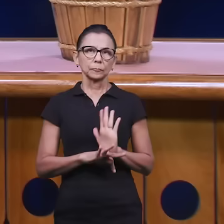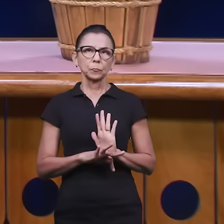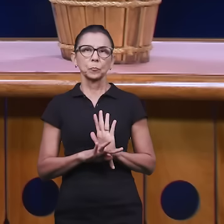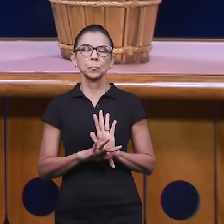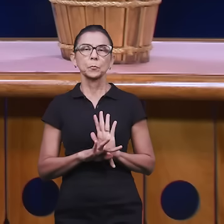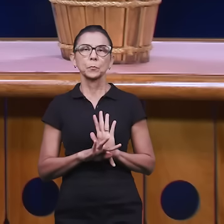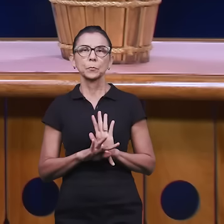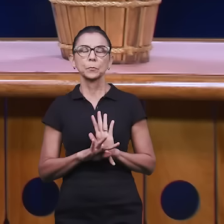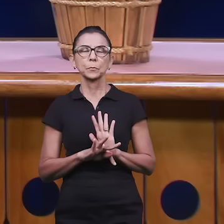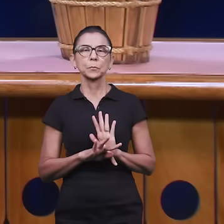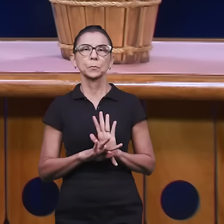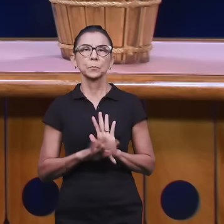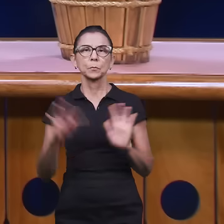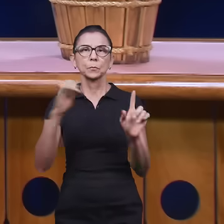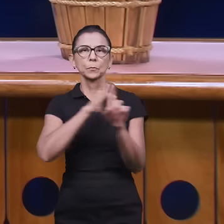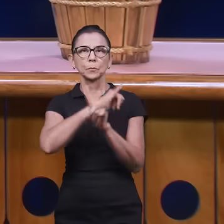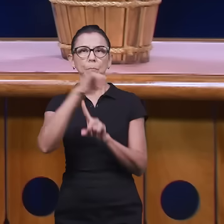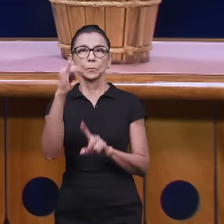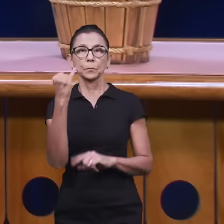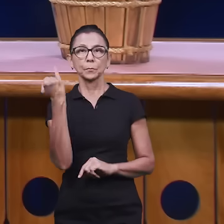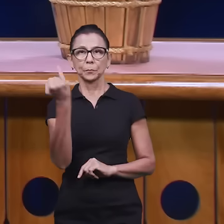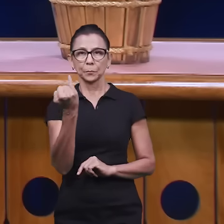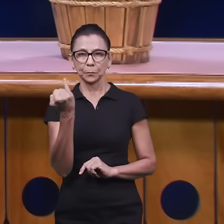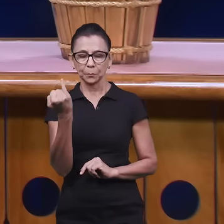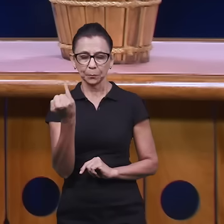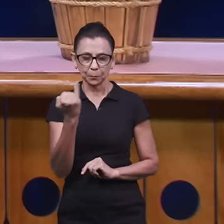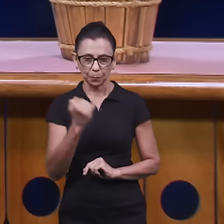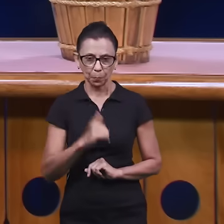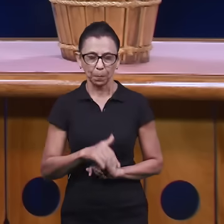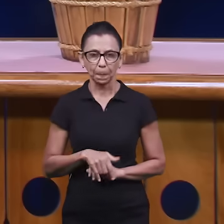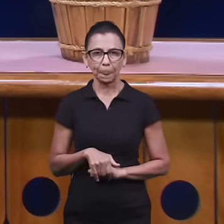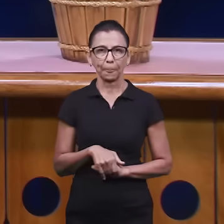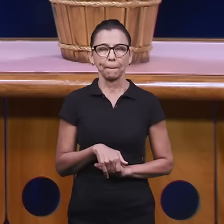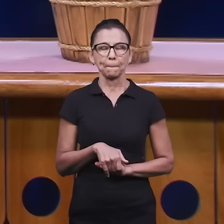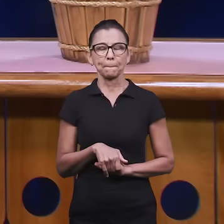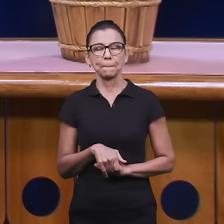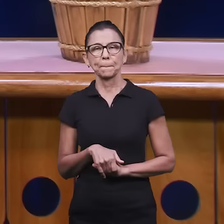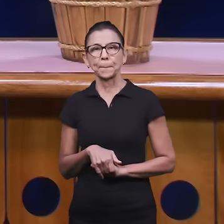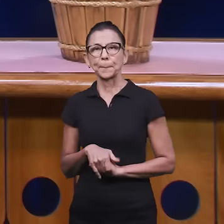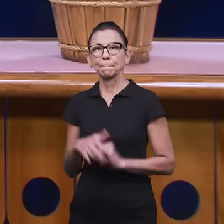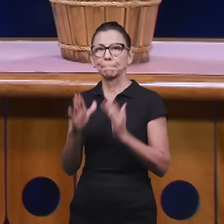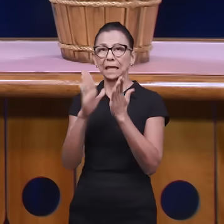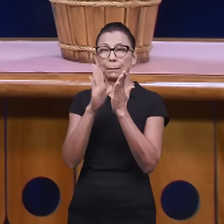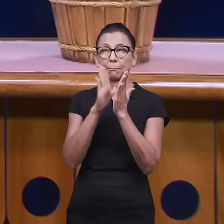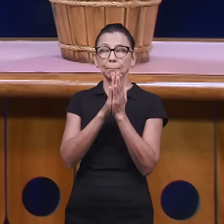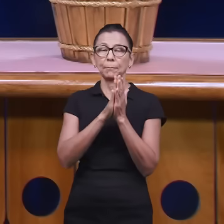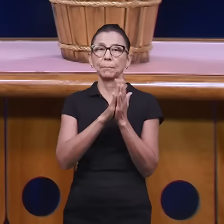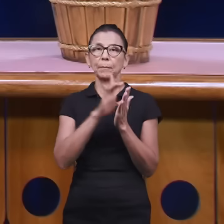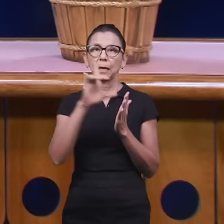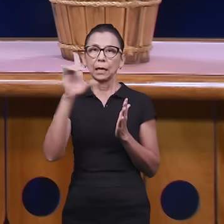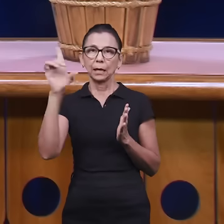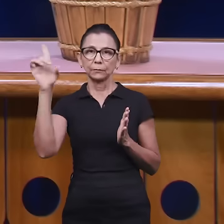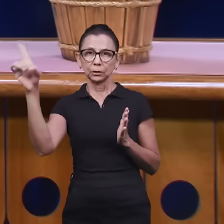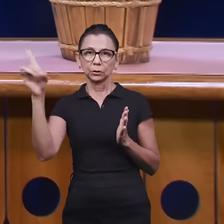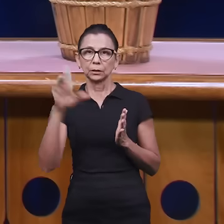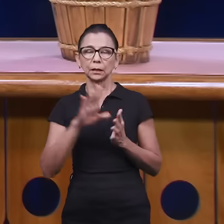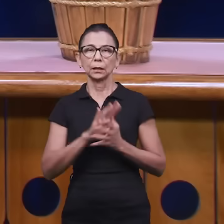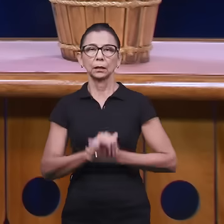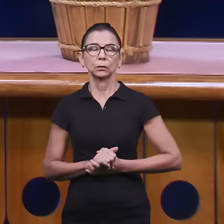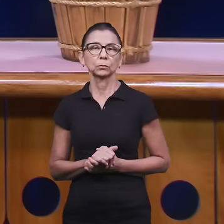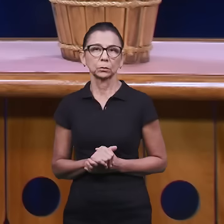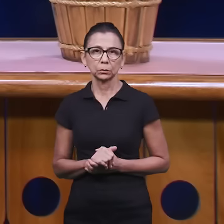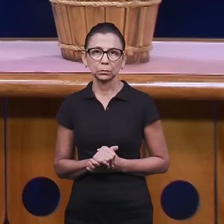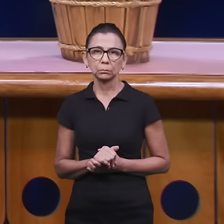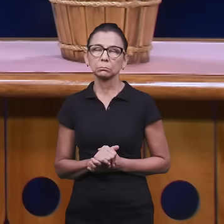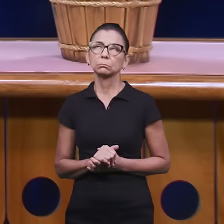muito importante para nós. Nada na palavra de Deus está ali por